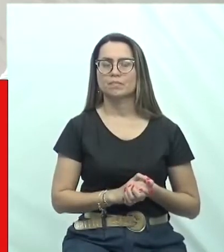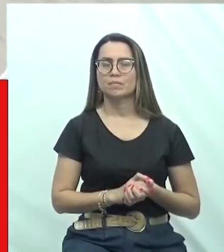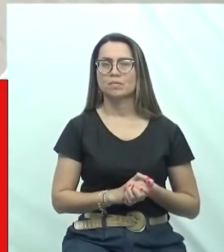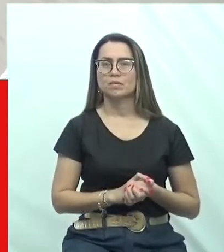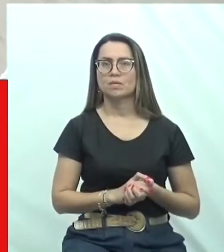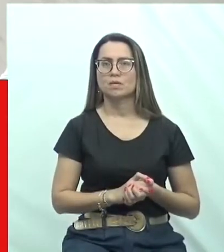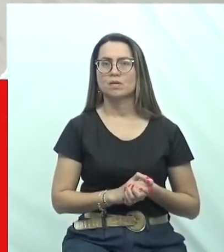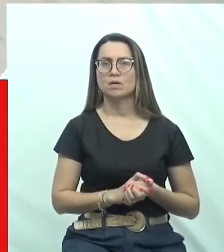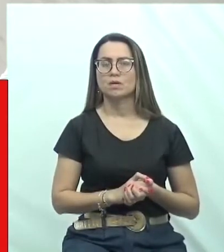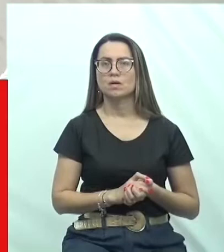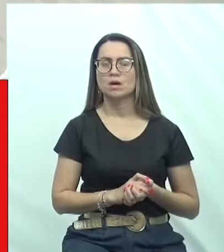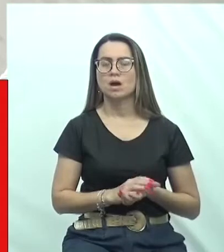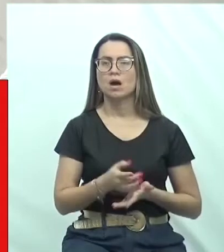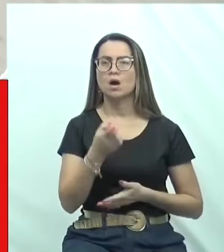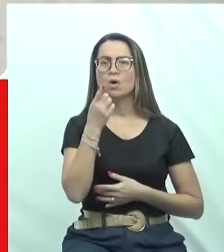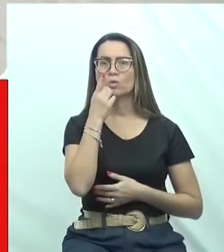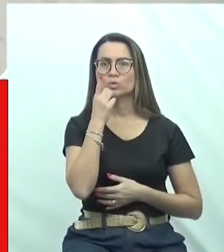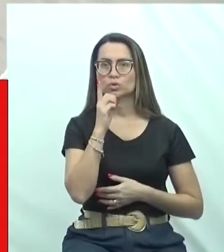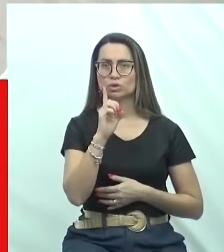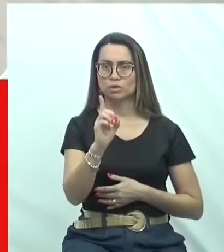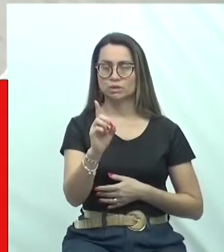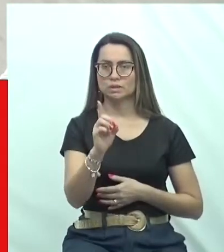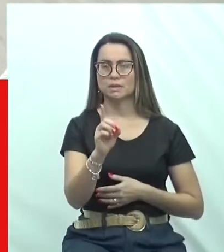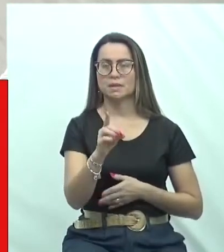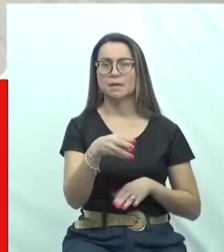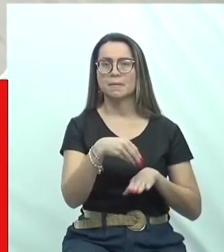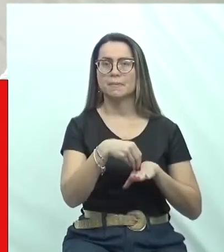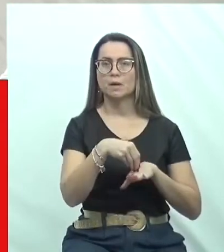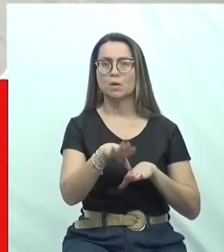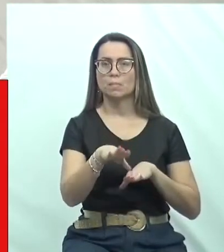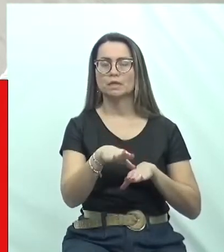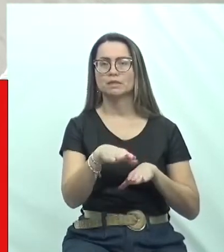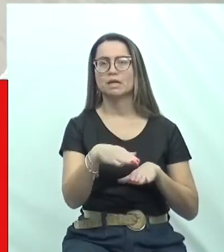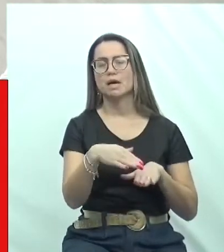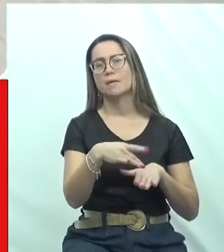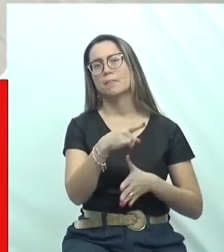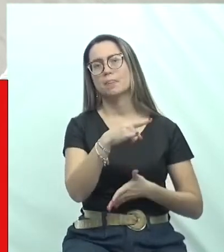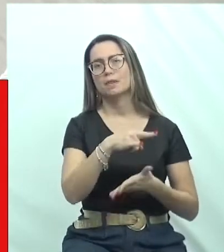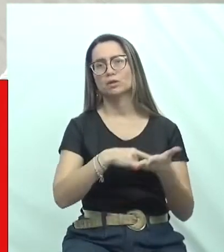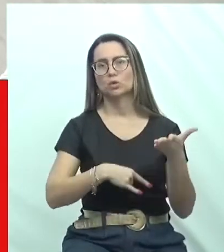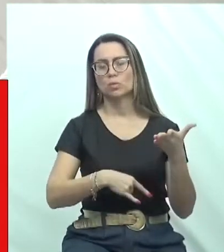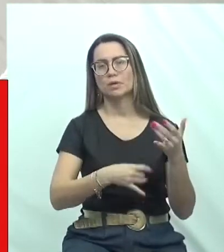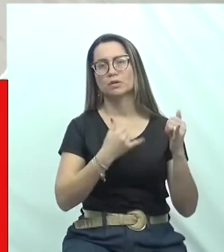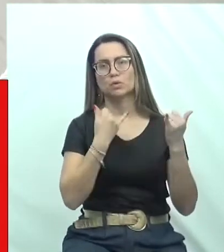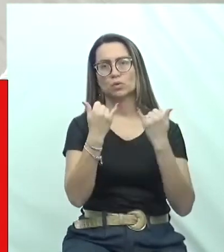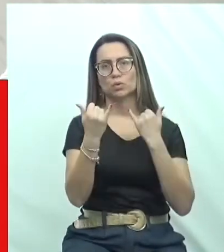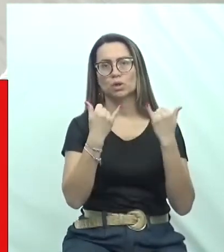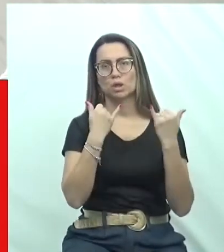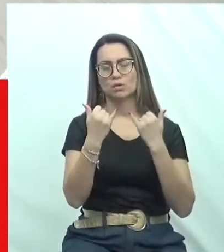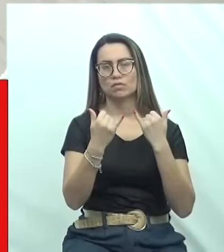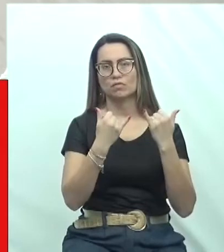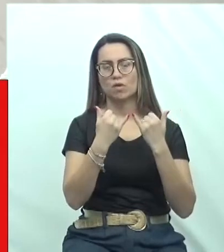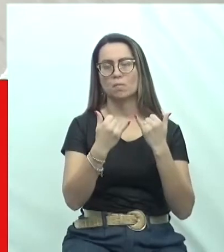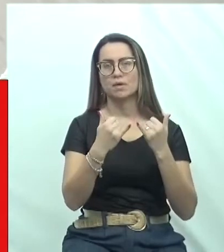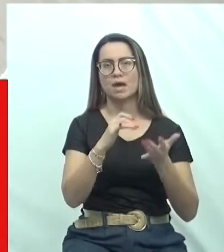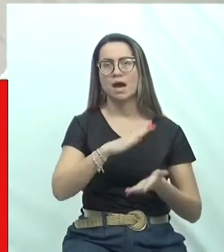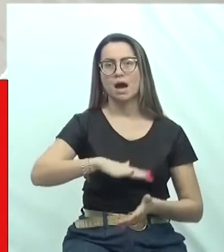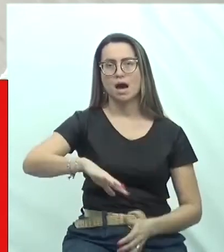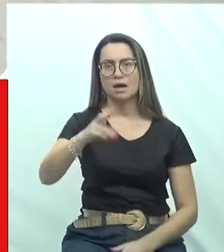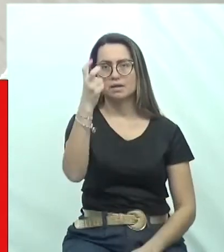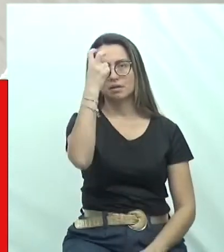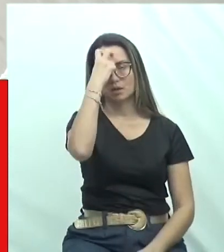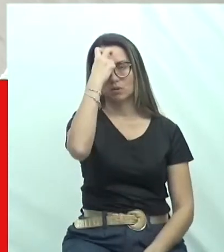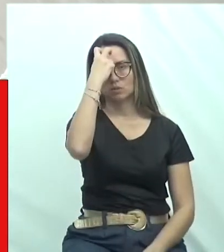para lançamento de editais por parte do setor cultural do Poder